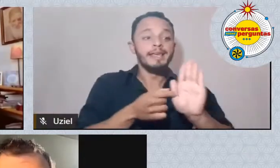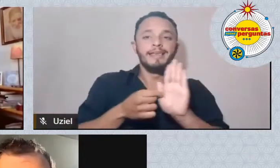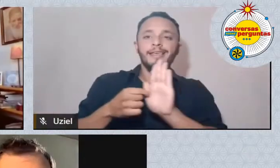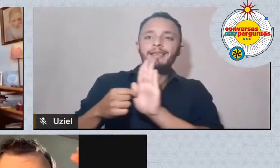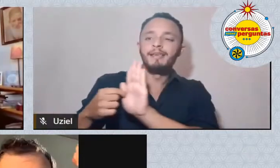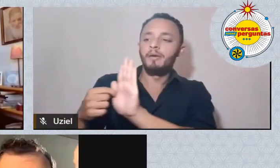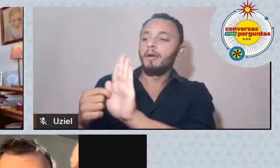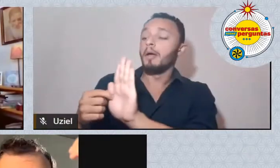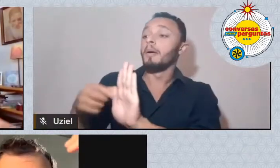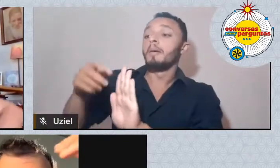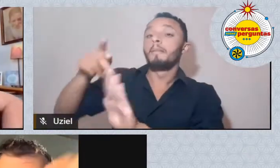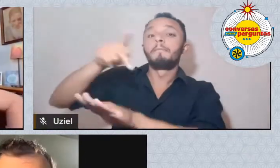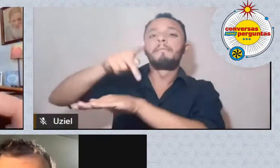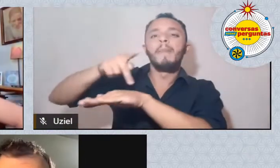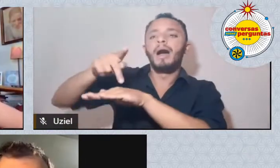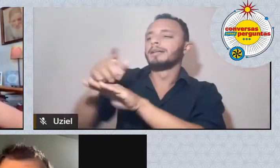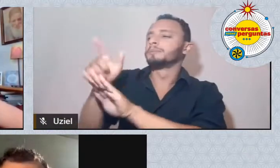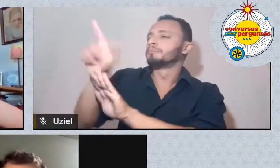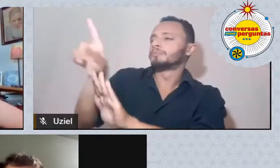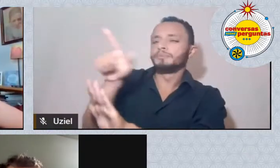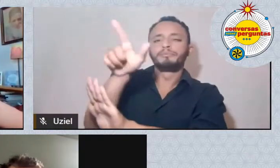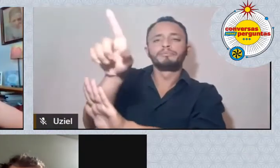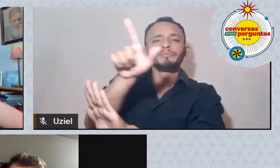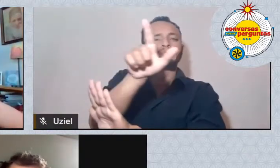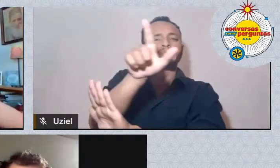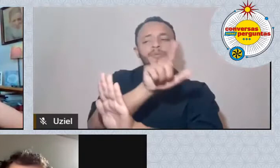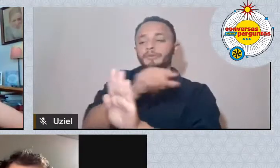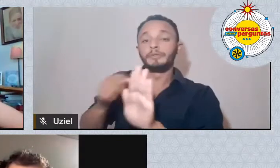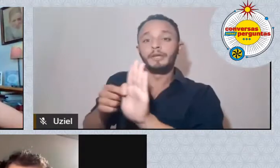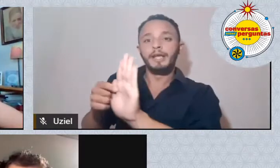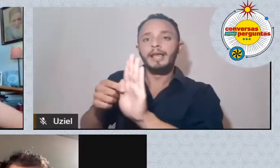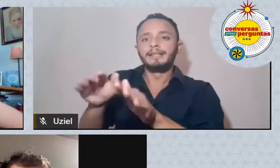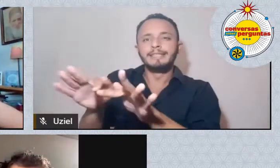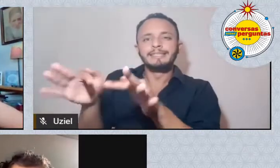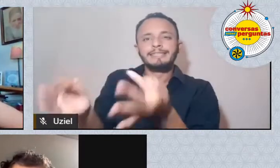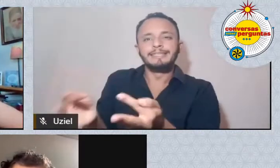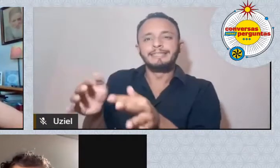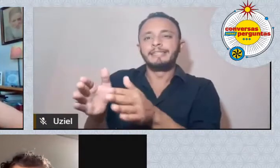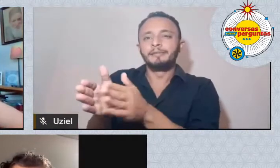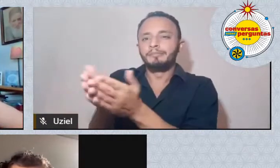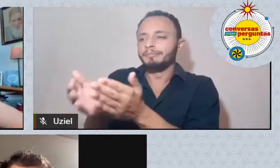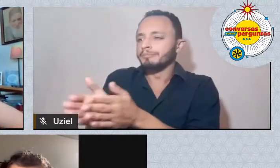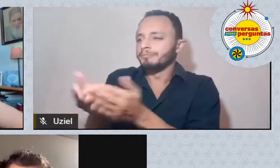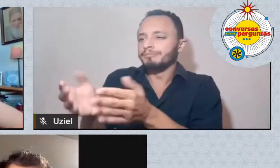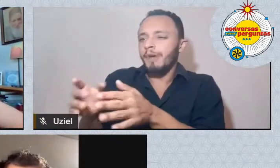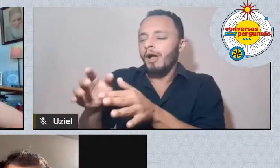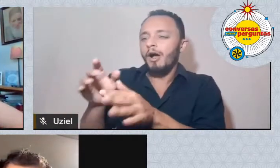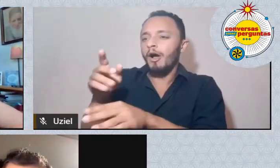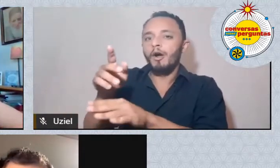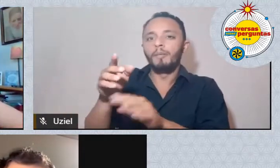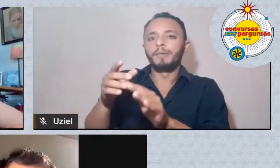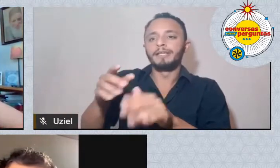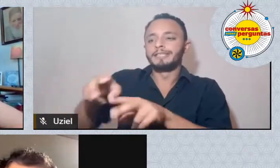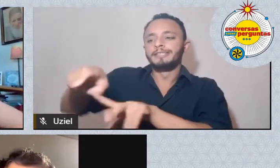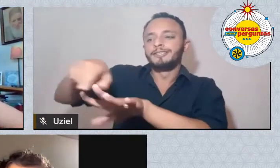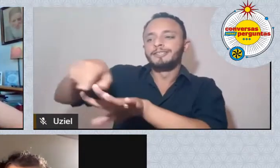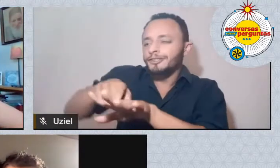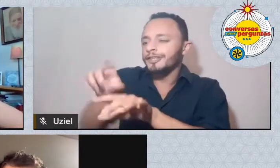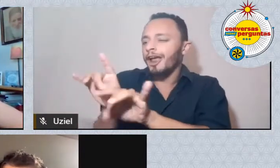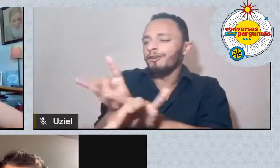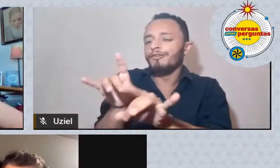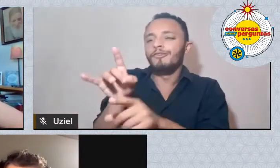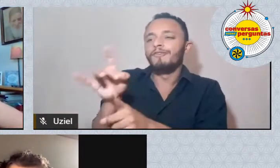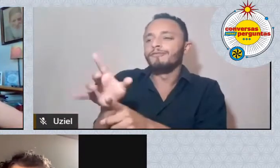Paris, onde, sabe, onde tem aquelas barraquinhas que vendem tudo, que o cara vende chinelo,